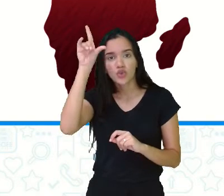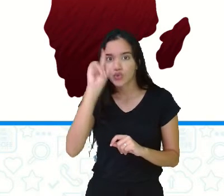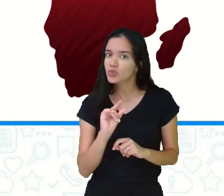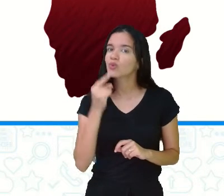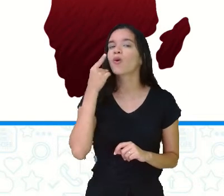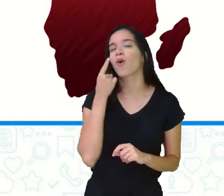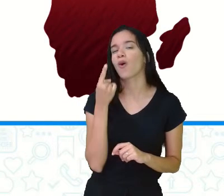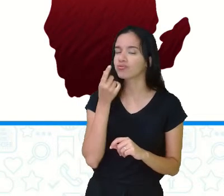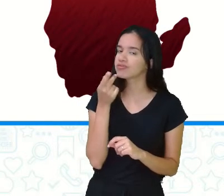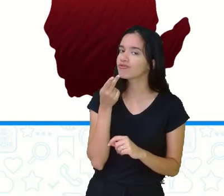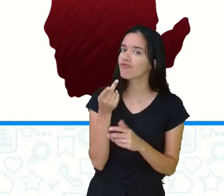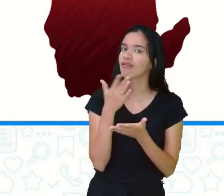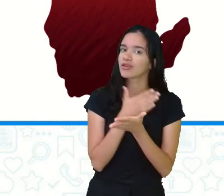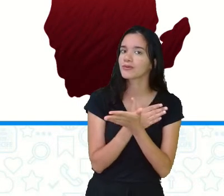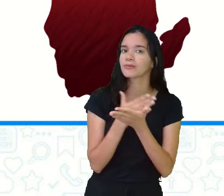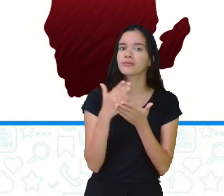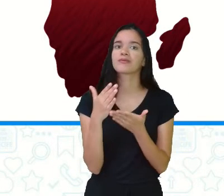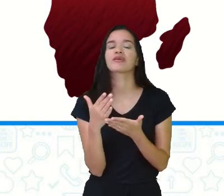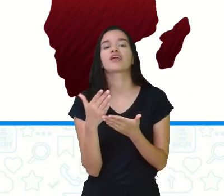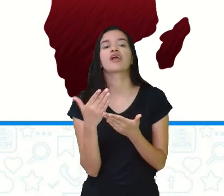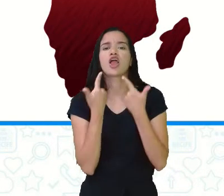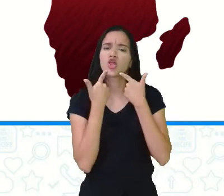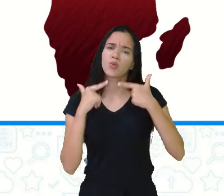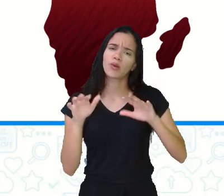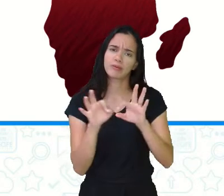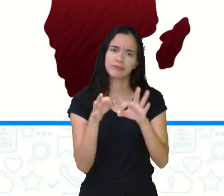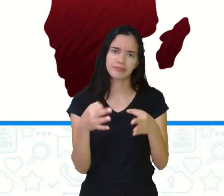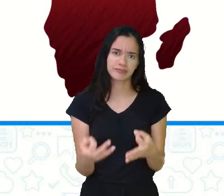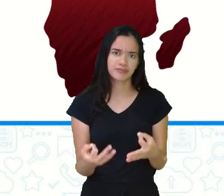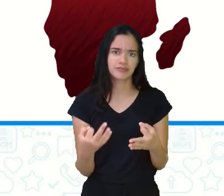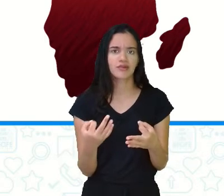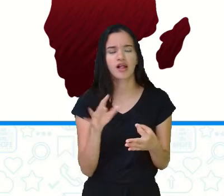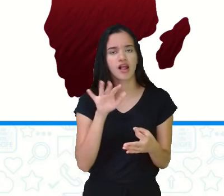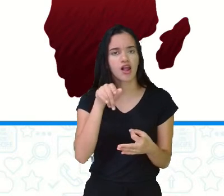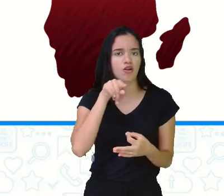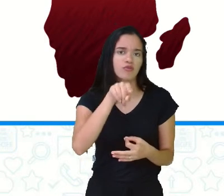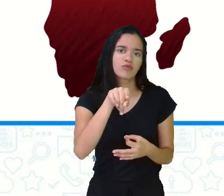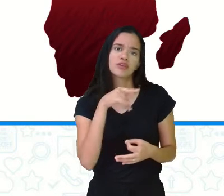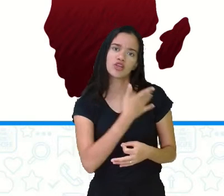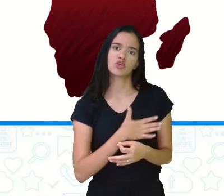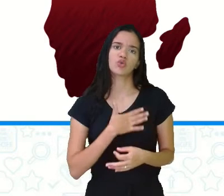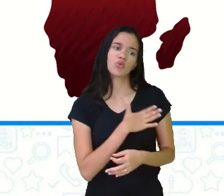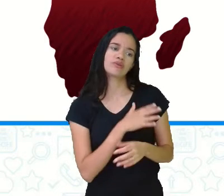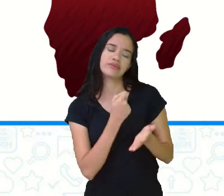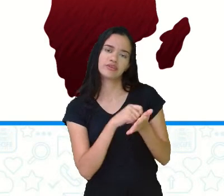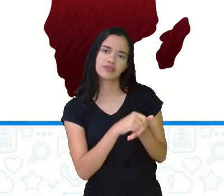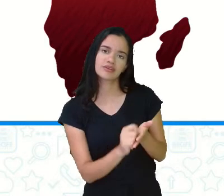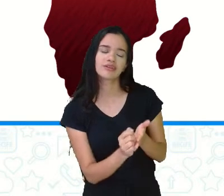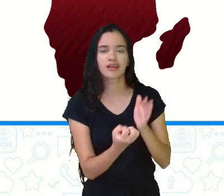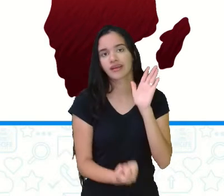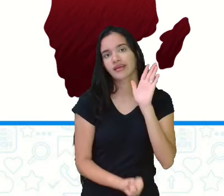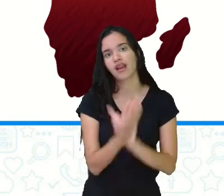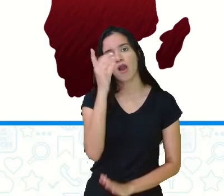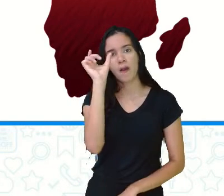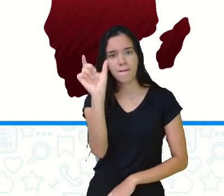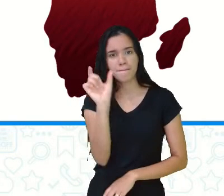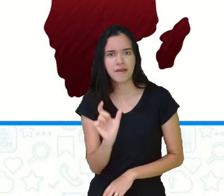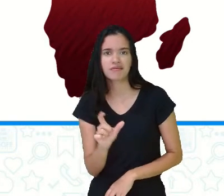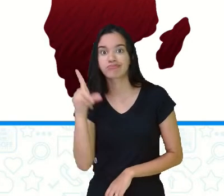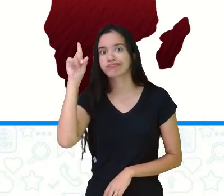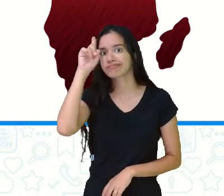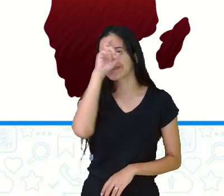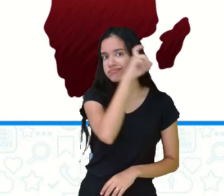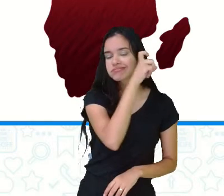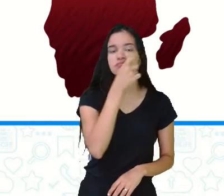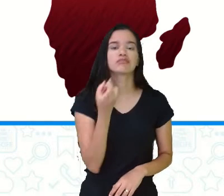olha aí o que eu disse no início, com uma linguagem simples, tá? Não adianta você que gosta de escrever criar um conto com palavras muito